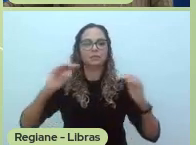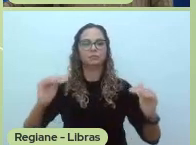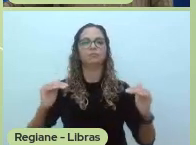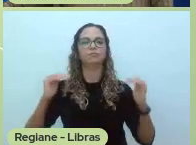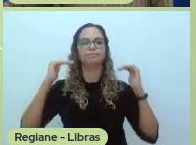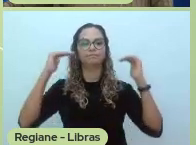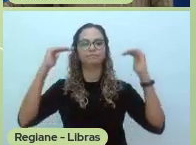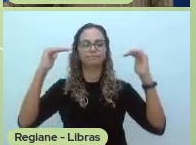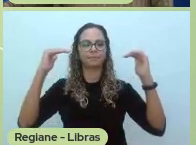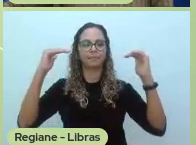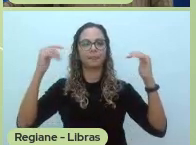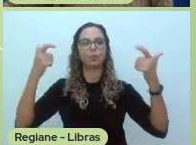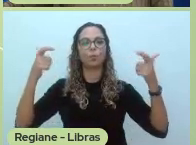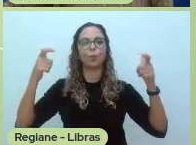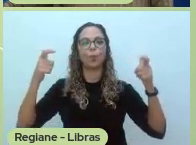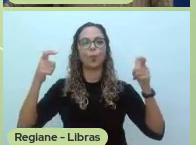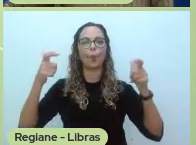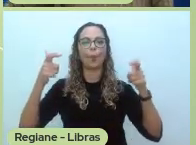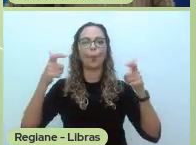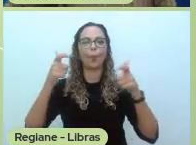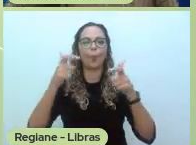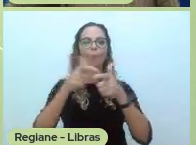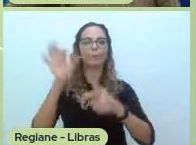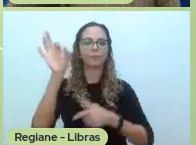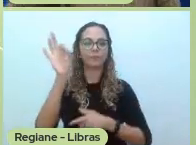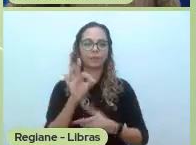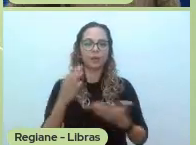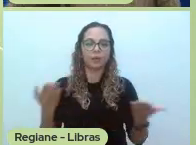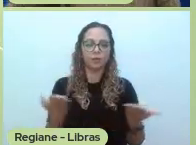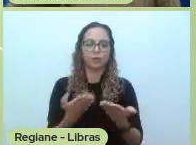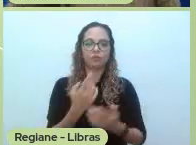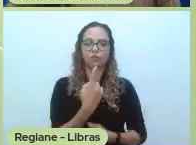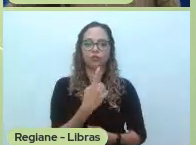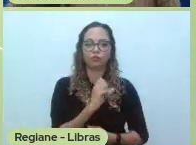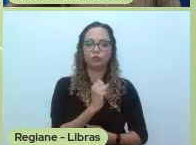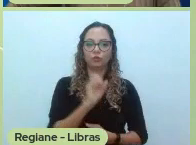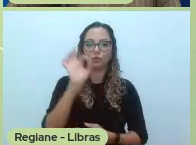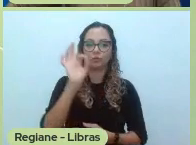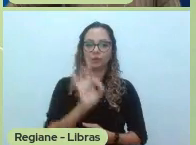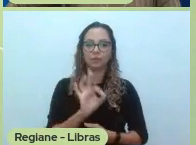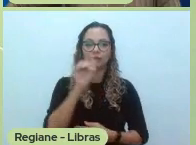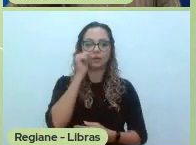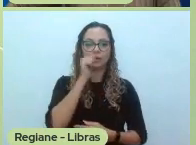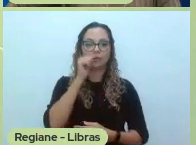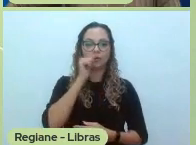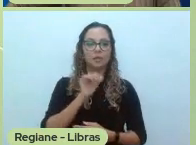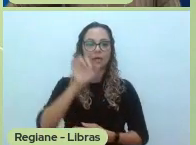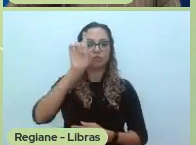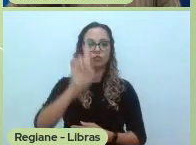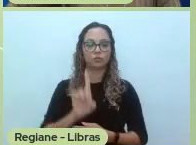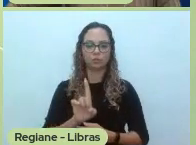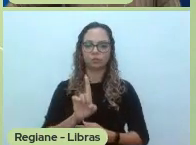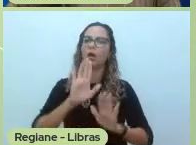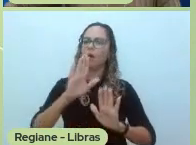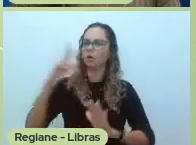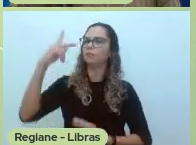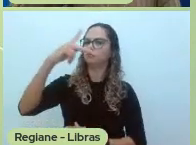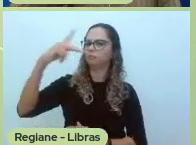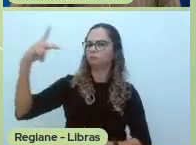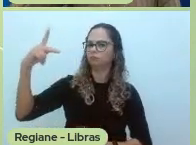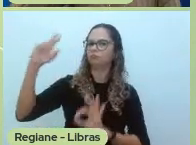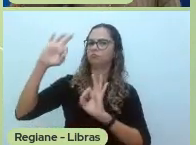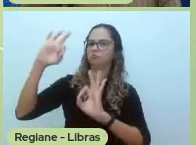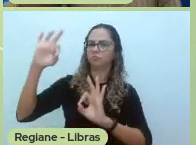cargos vão esse percentual vai diminuindo. Hoje a gente tem 18% de mulheres em diretoria. E vou falar super bem do meu presidente, hein?